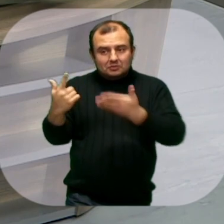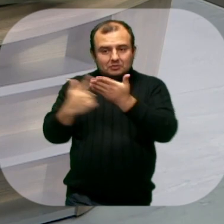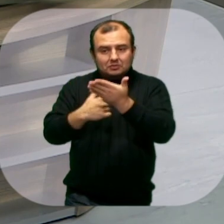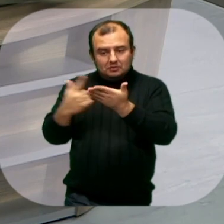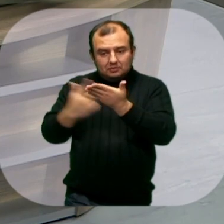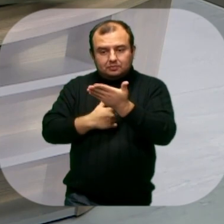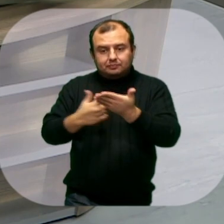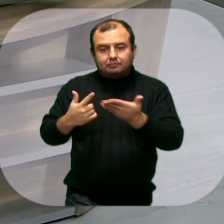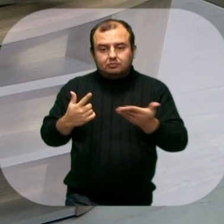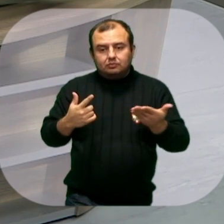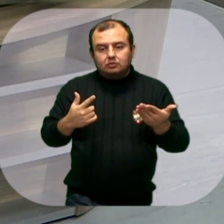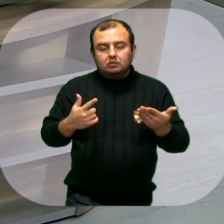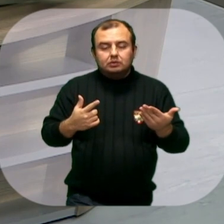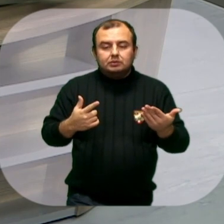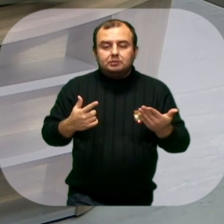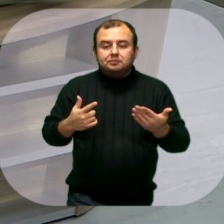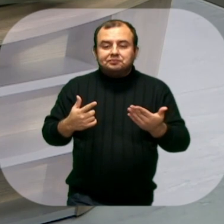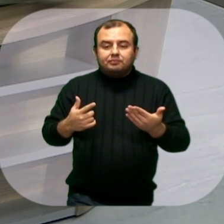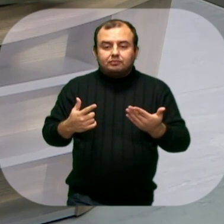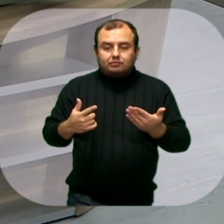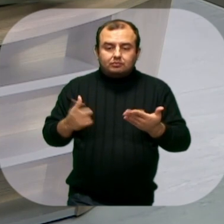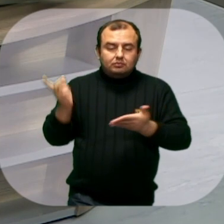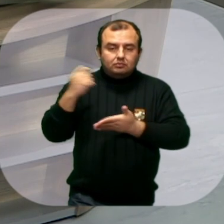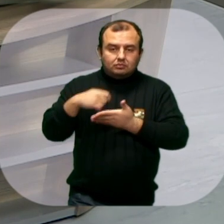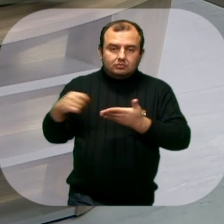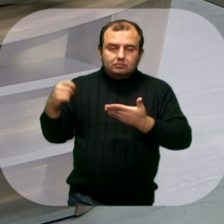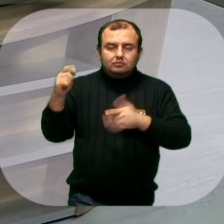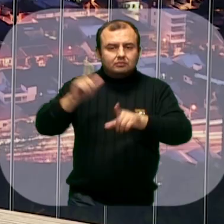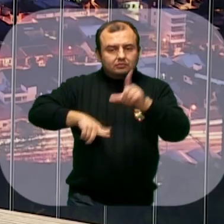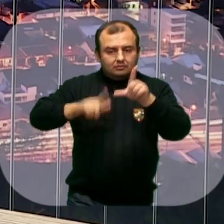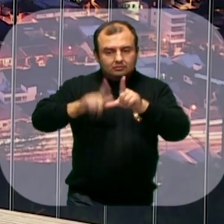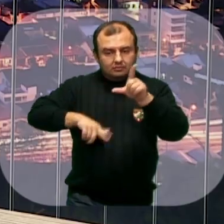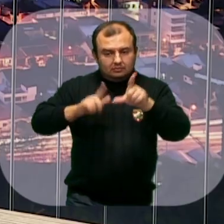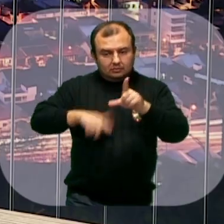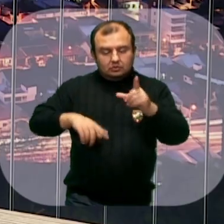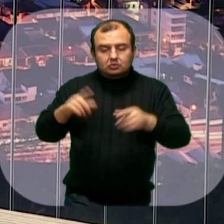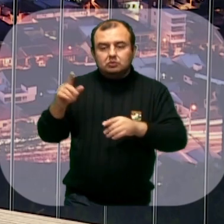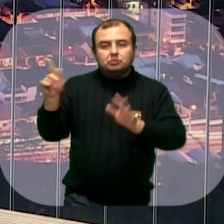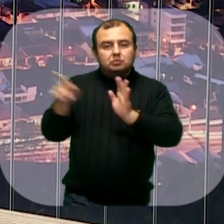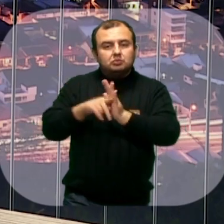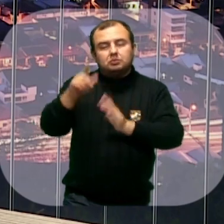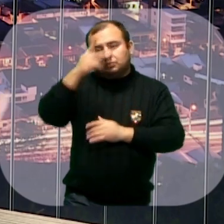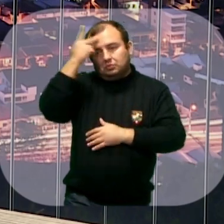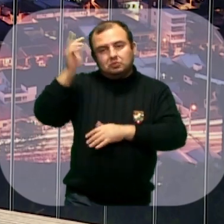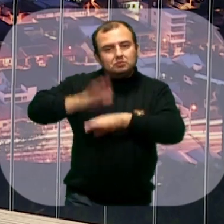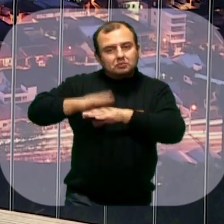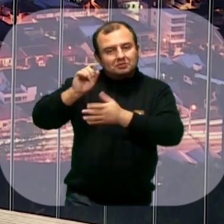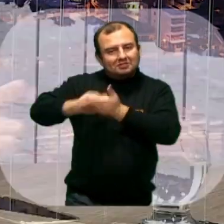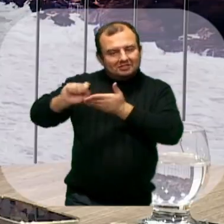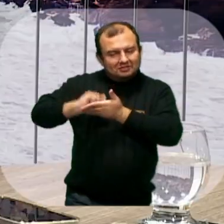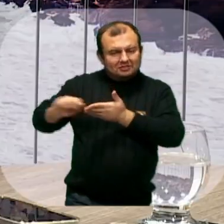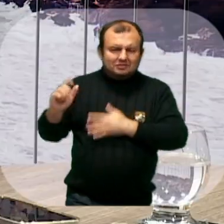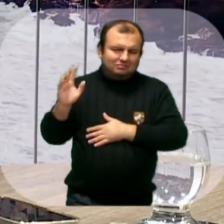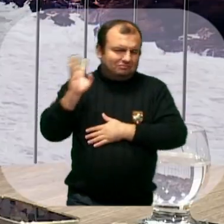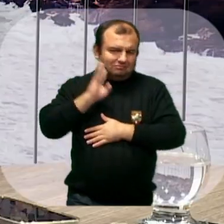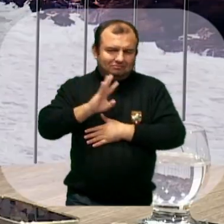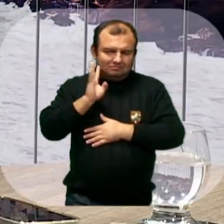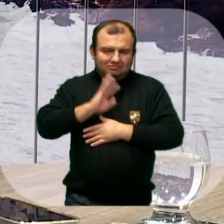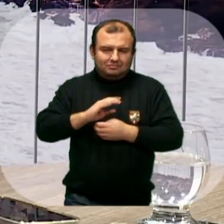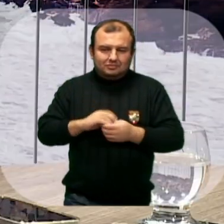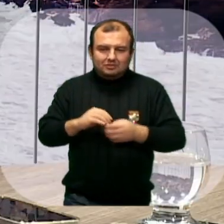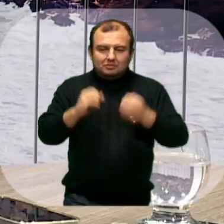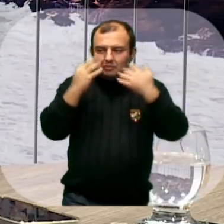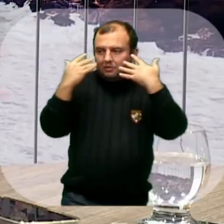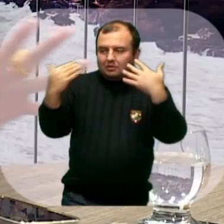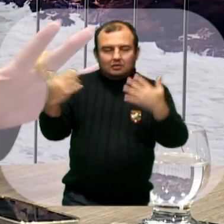livro e a lavra, né, no caso a letra do autor, né? Não, Elisa, exemplo, então, o teu olhinho brilhou